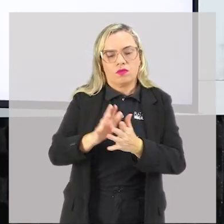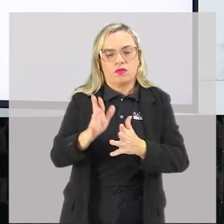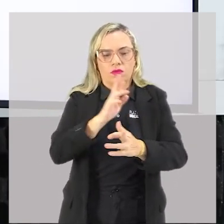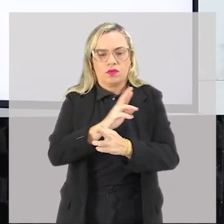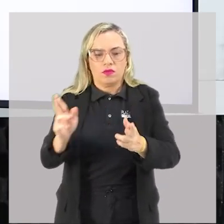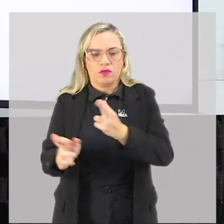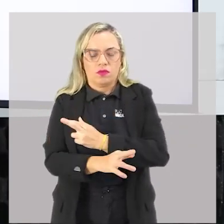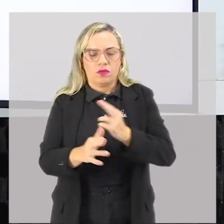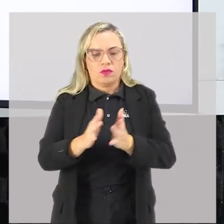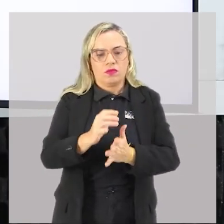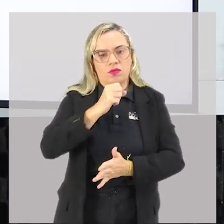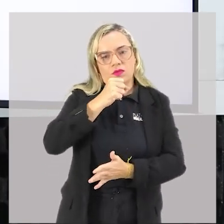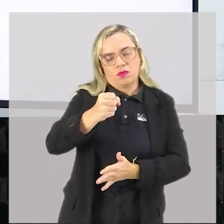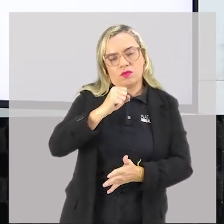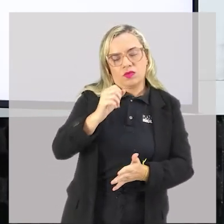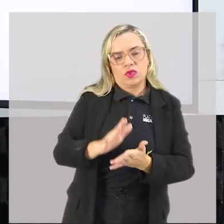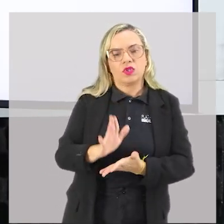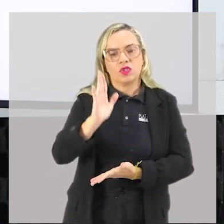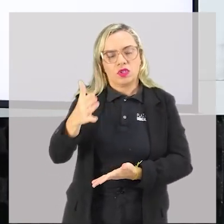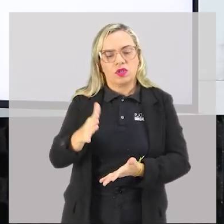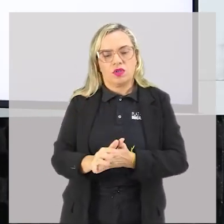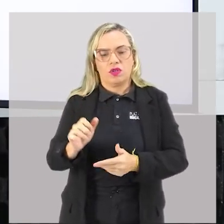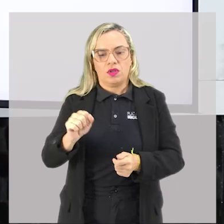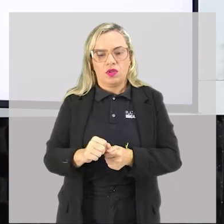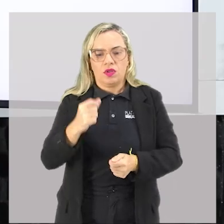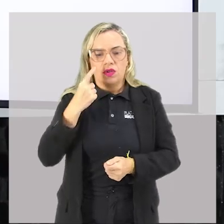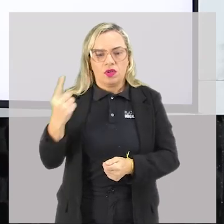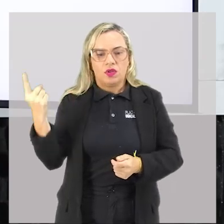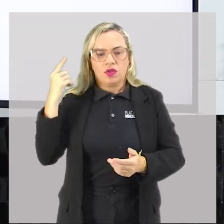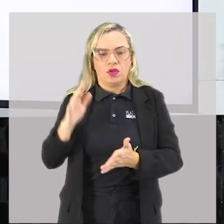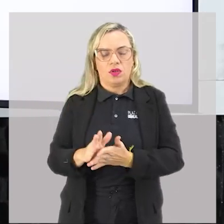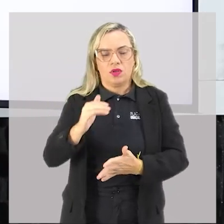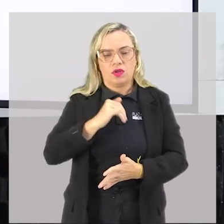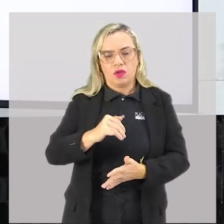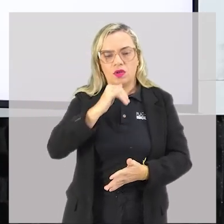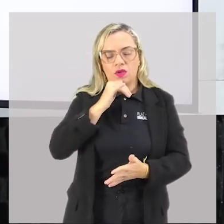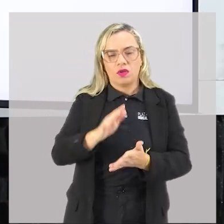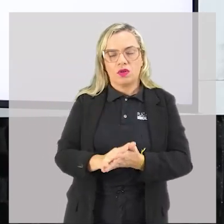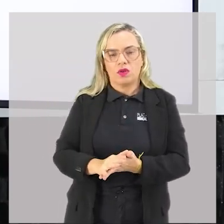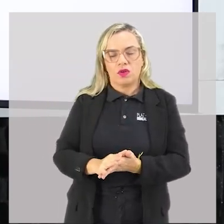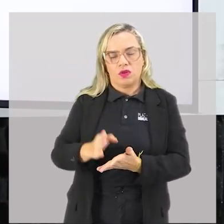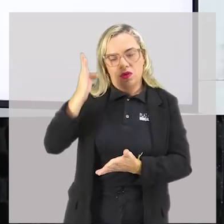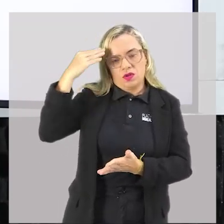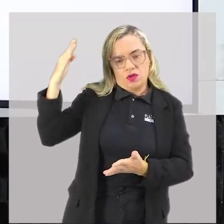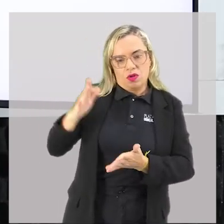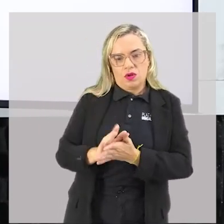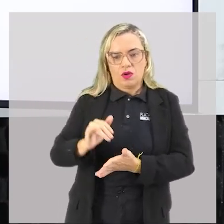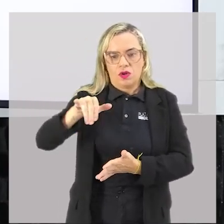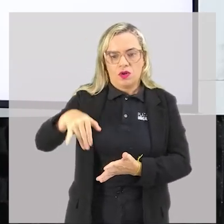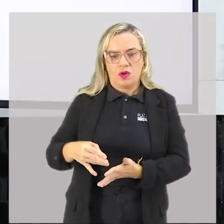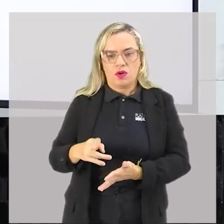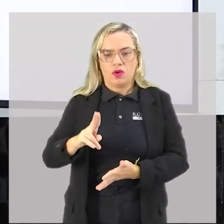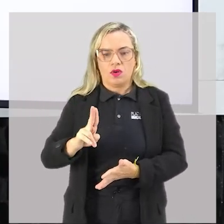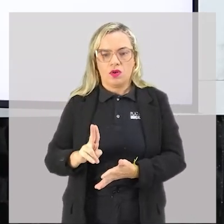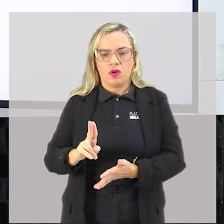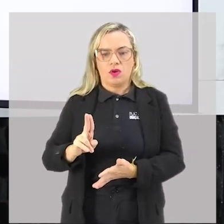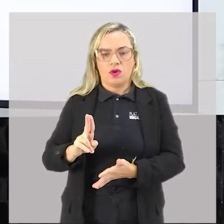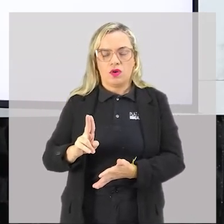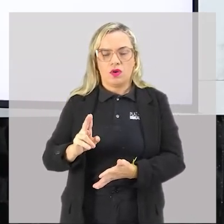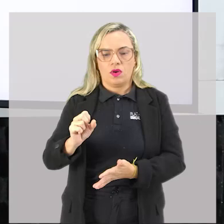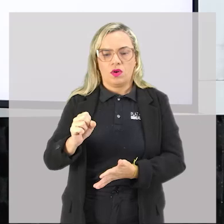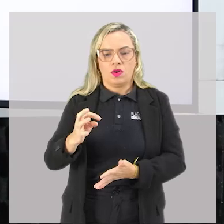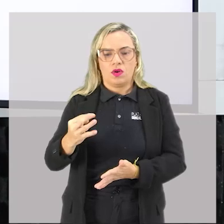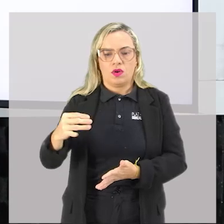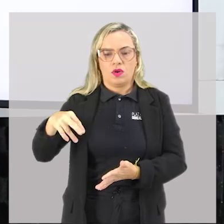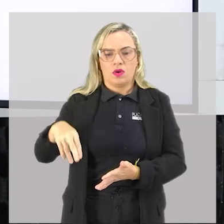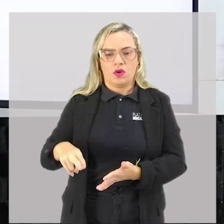entrevistas que já foram realizadas. Aqui, por exemplo, eu tenho para vocês uma entrevista que foi feita com o cantor Justin Bieber. Então, você tem aqui